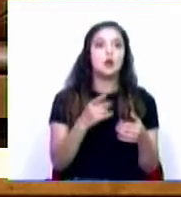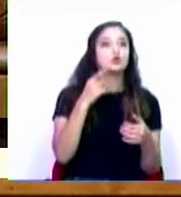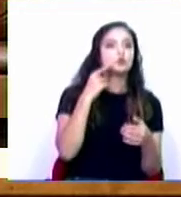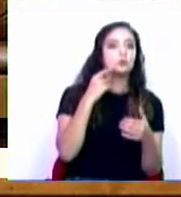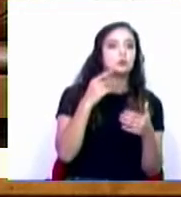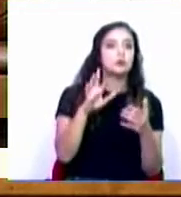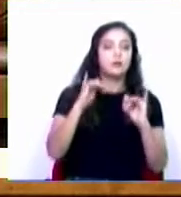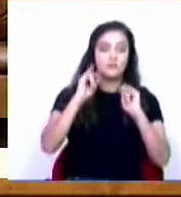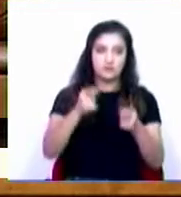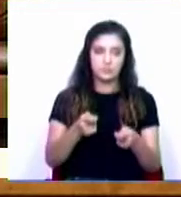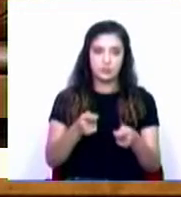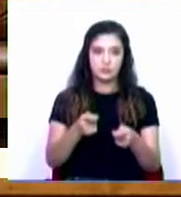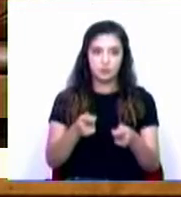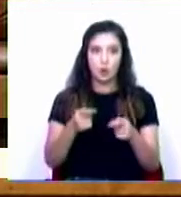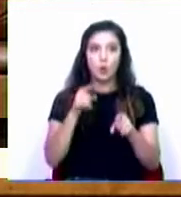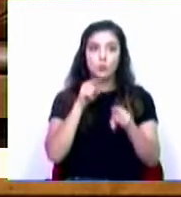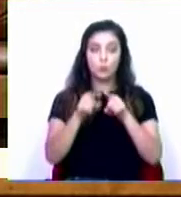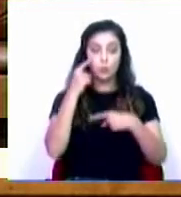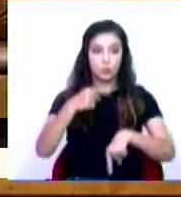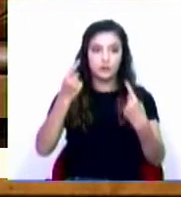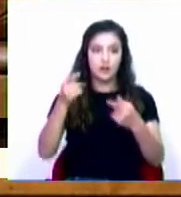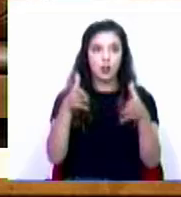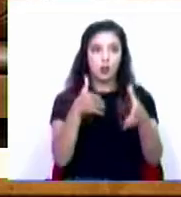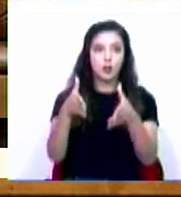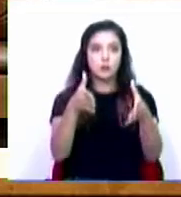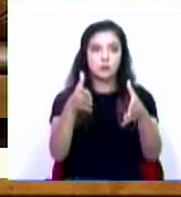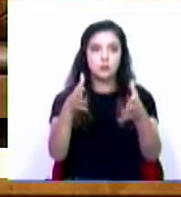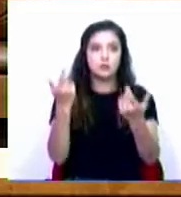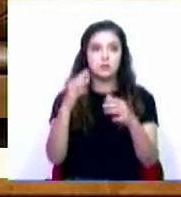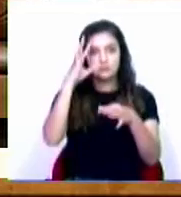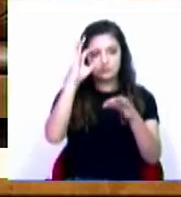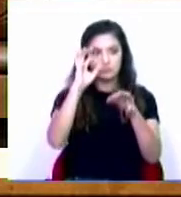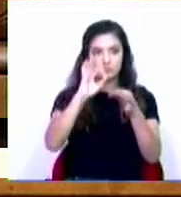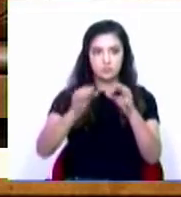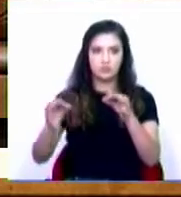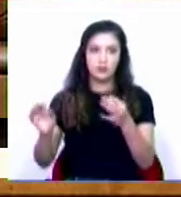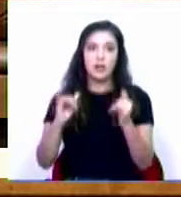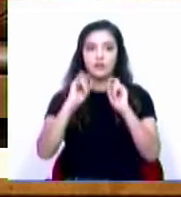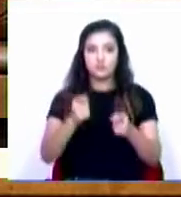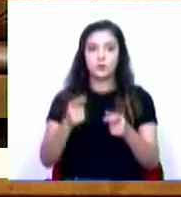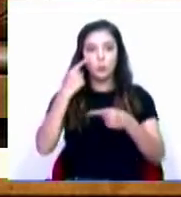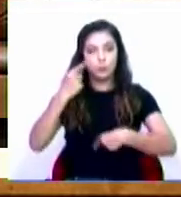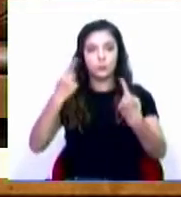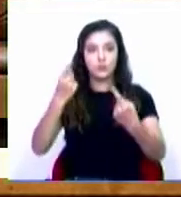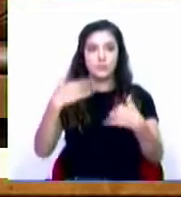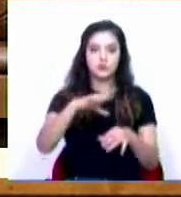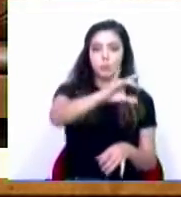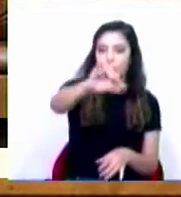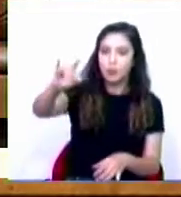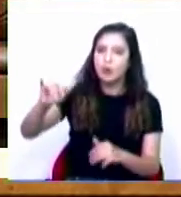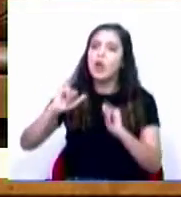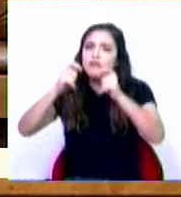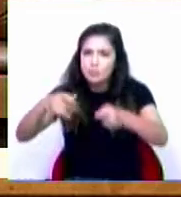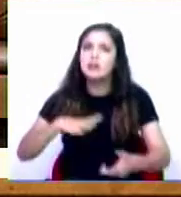mais investimento público nos dias restantes. Não faz sentido dizerem uma lógica que são contra o Estado e o investimento público, mas em cada região defenderem mais